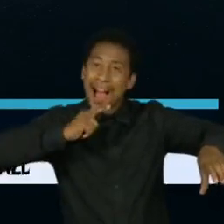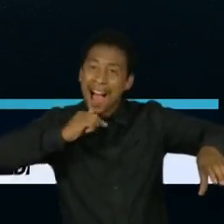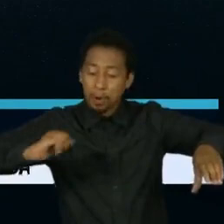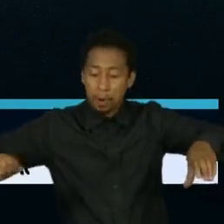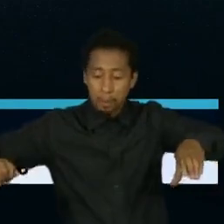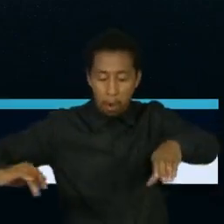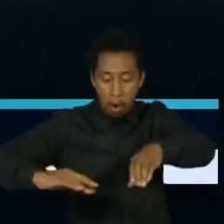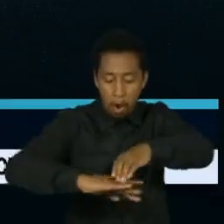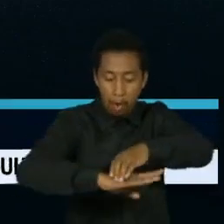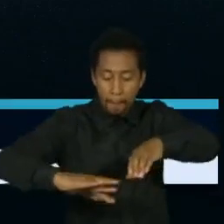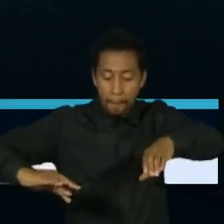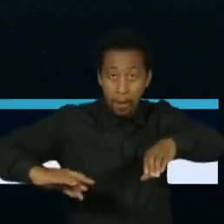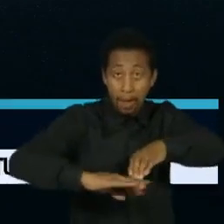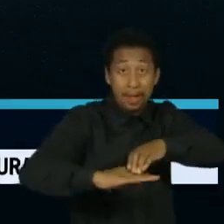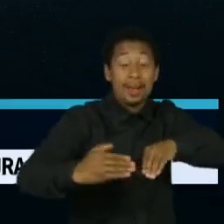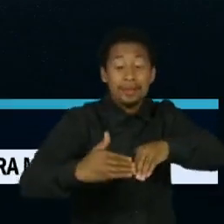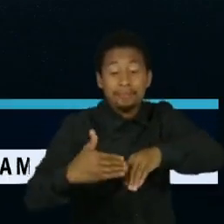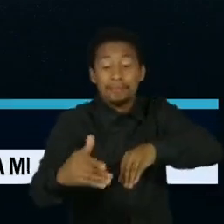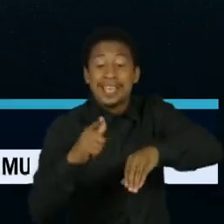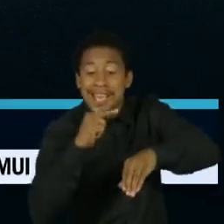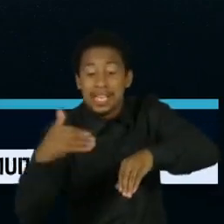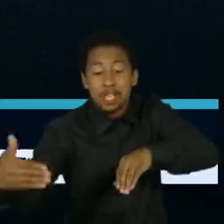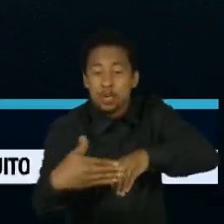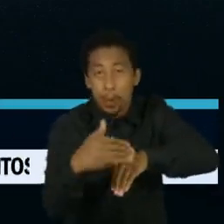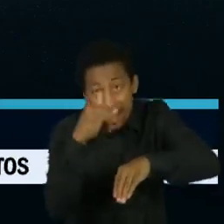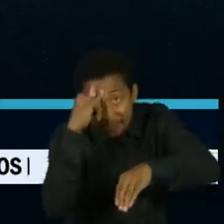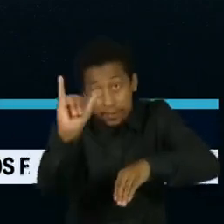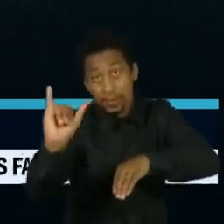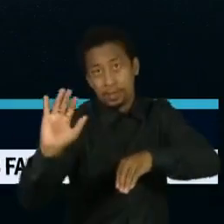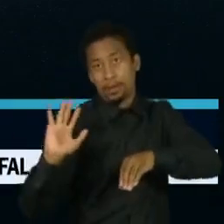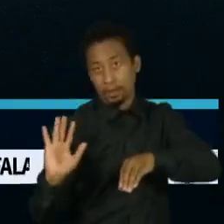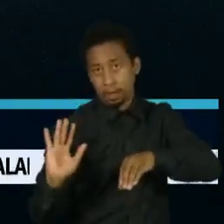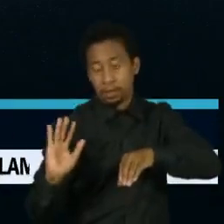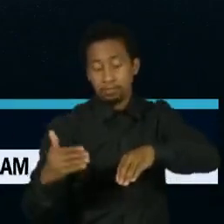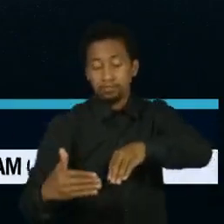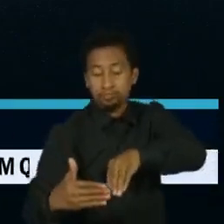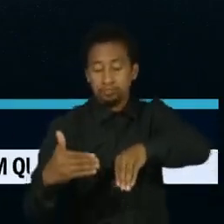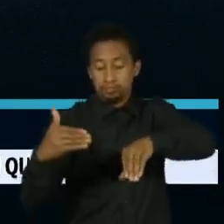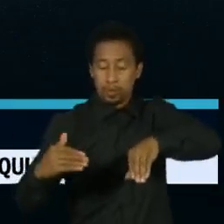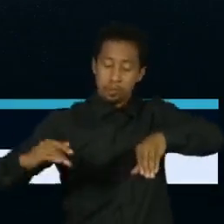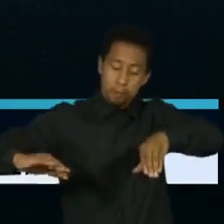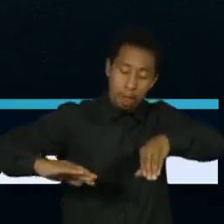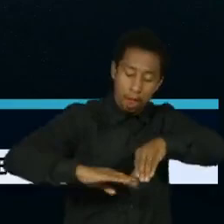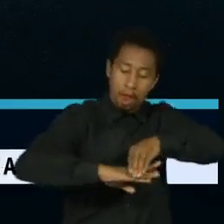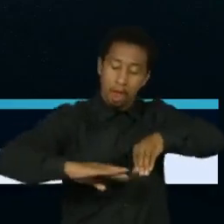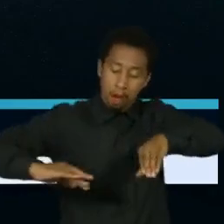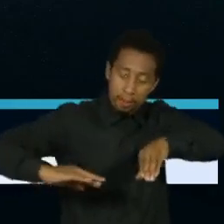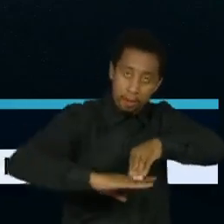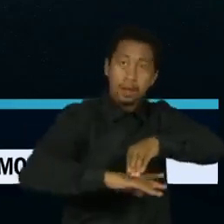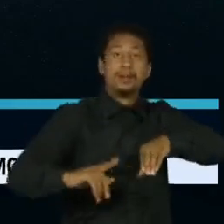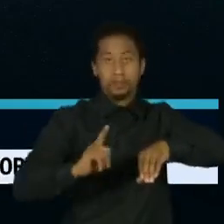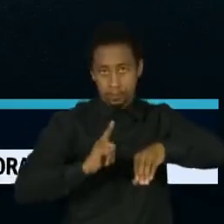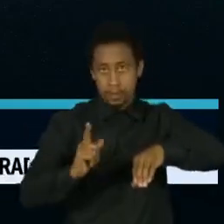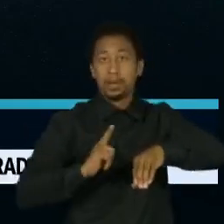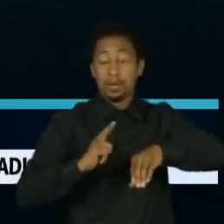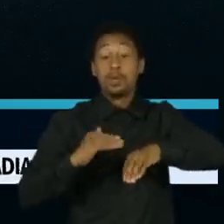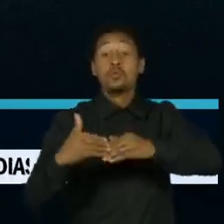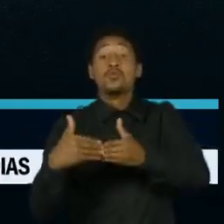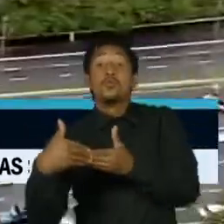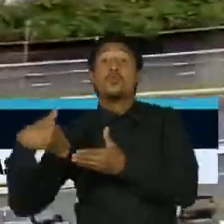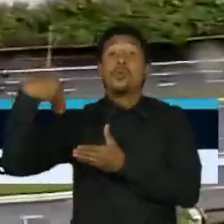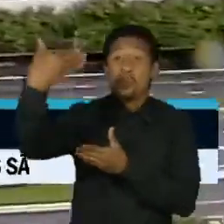não chegar no rio. E ainda mais, esse está na margem direita, quer dizer, você vai ter interceptores lá na margem